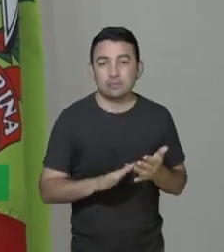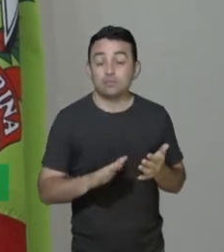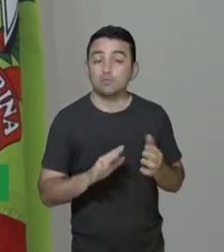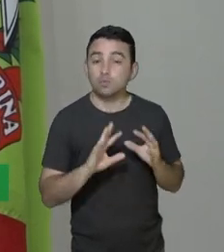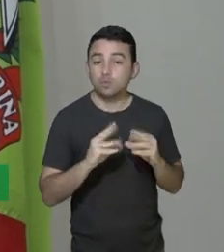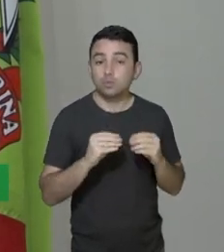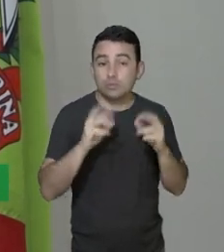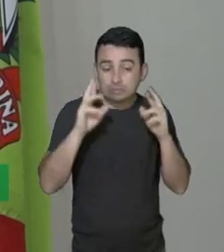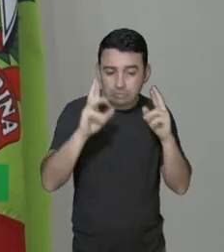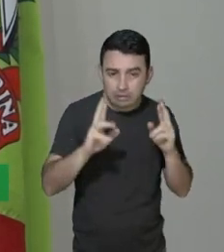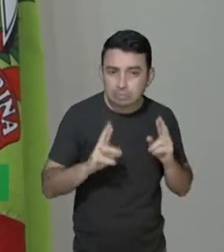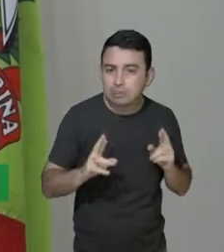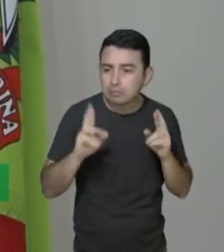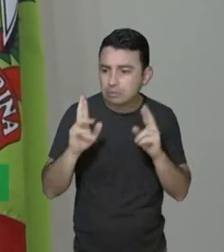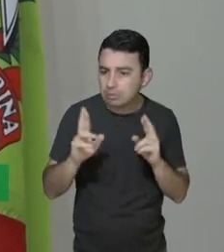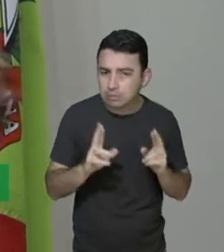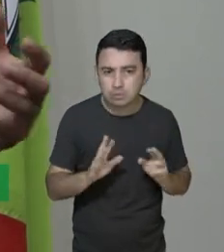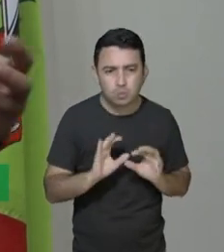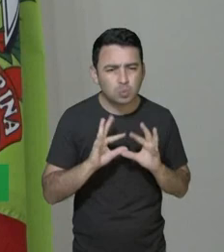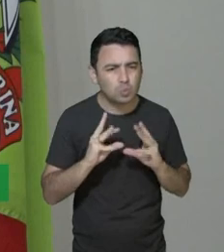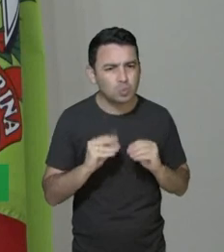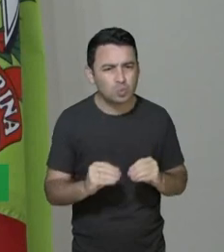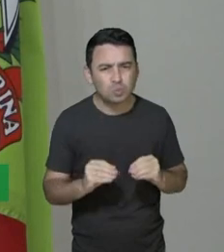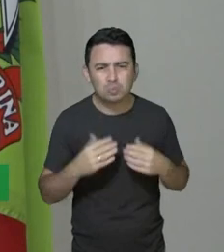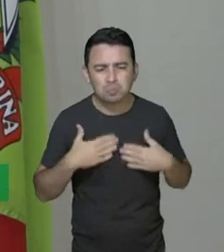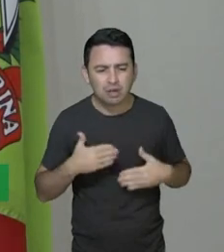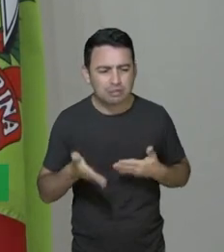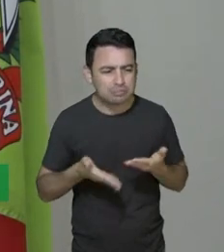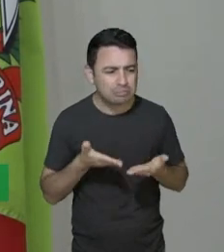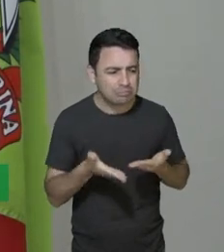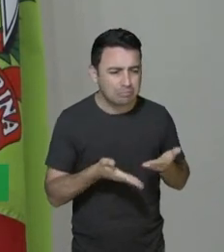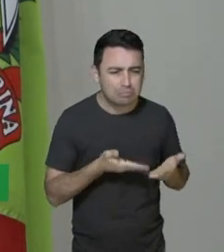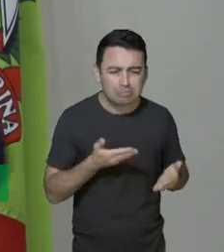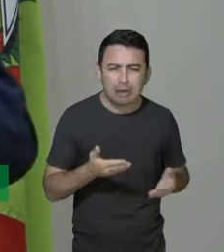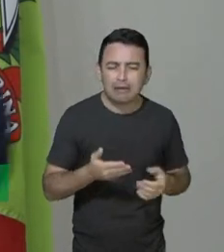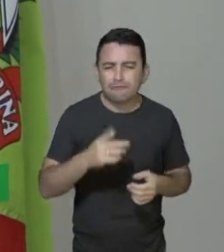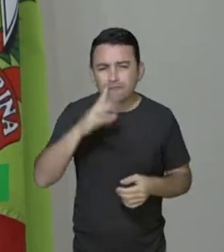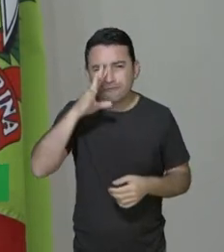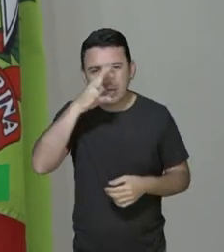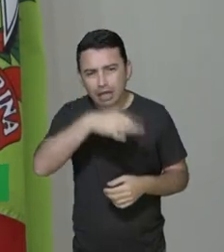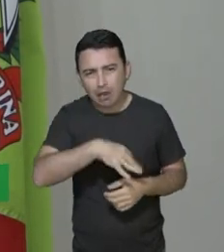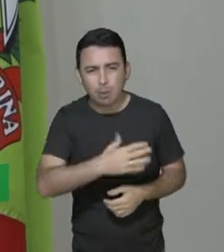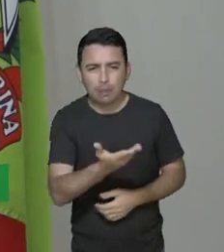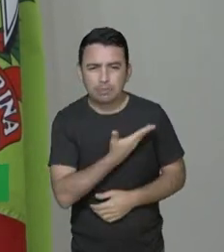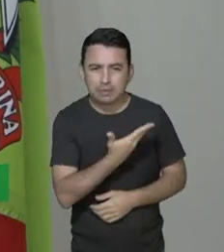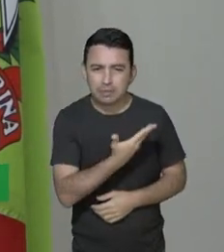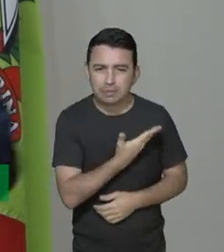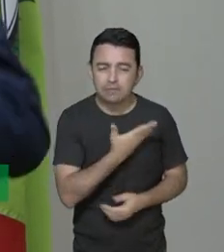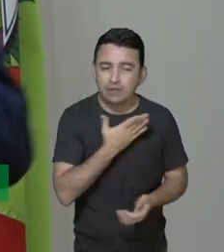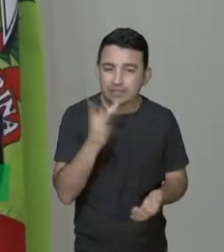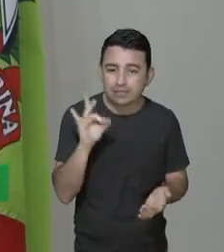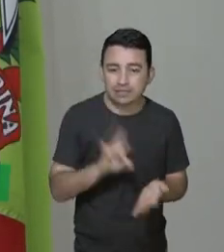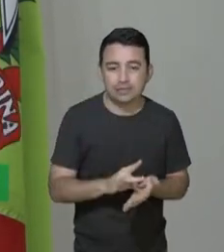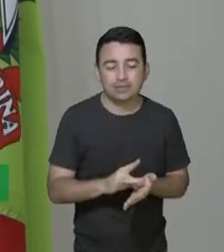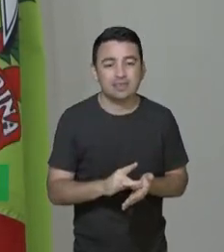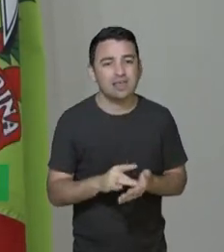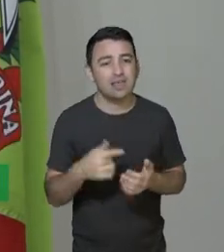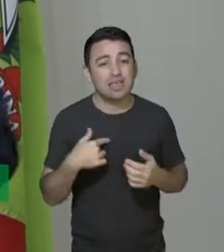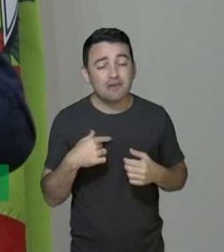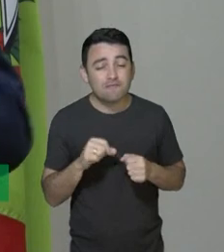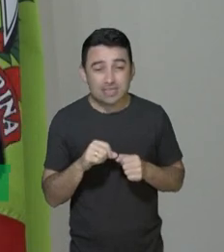um outro, tratando sempre com a maior fidelidade de amigo. Gente, eu fiz